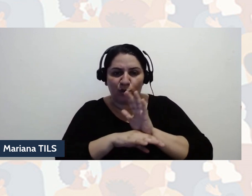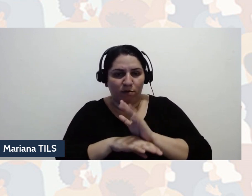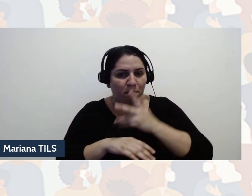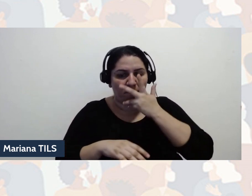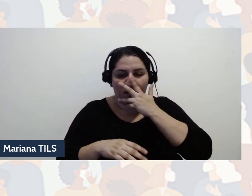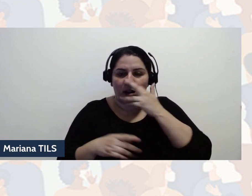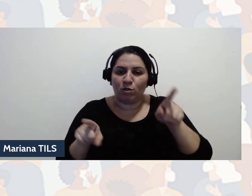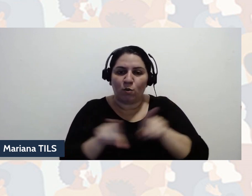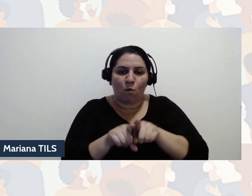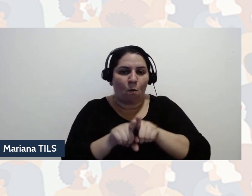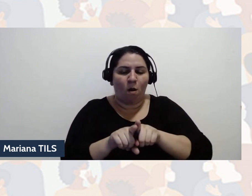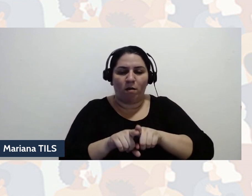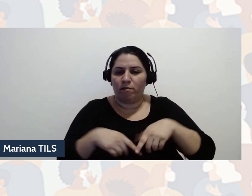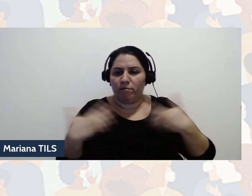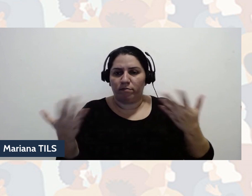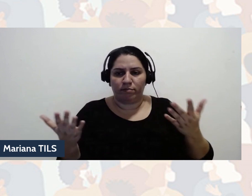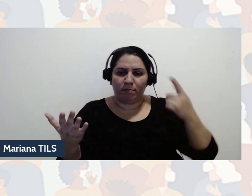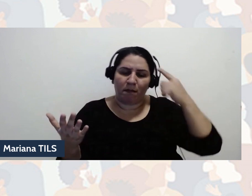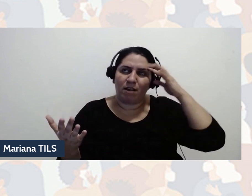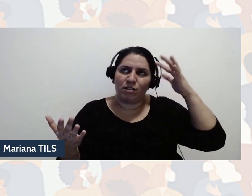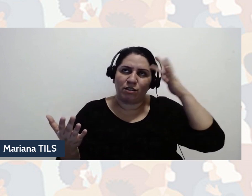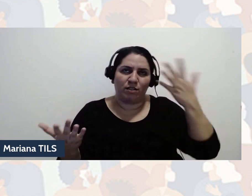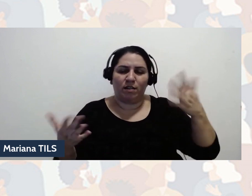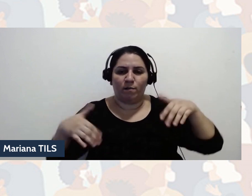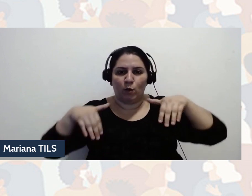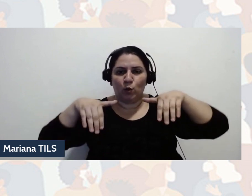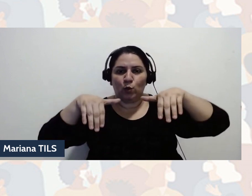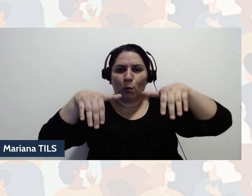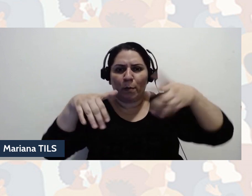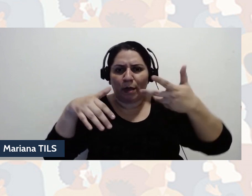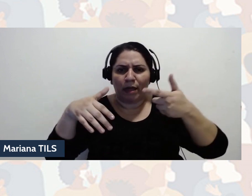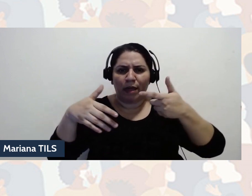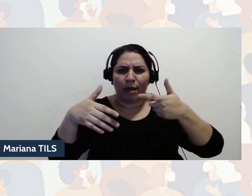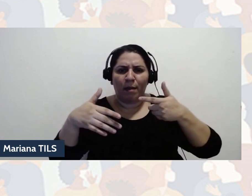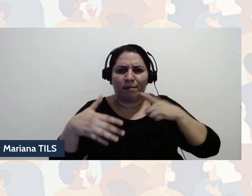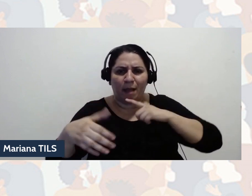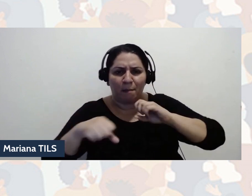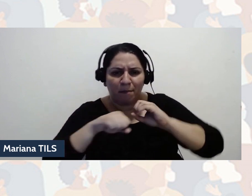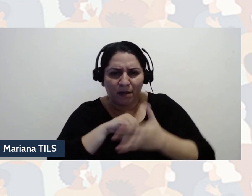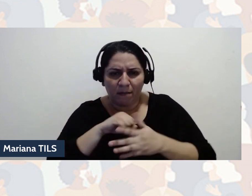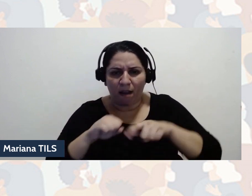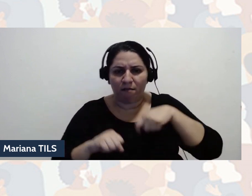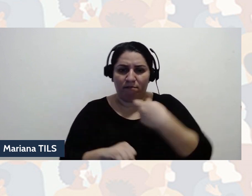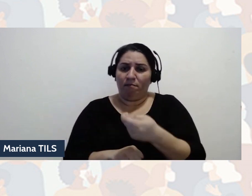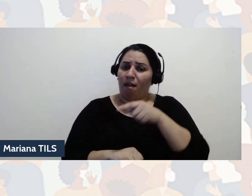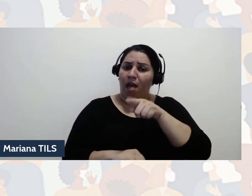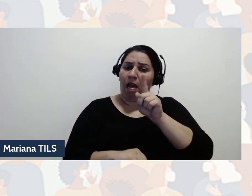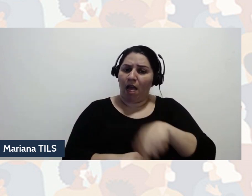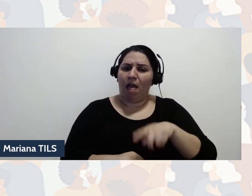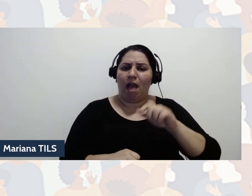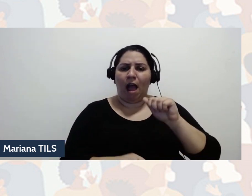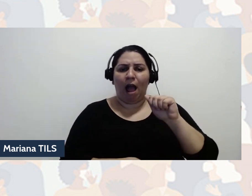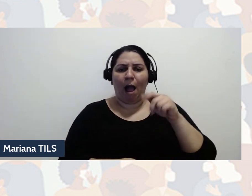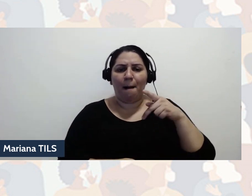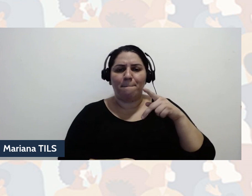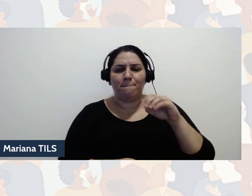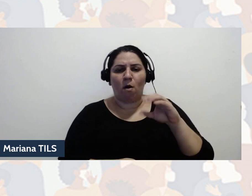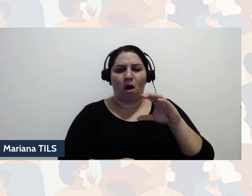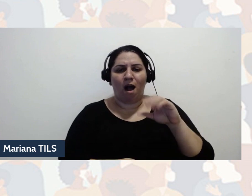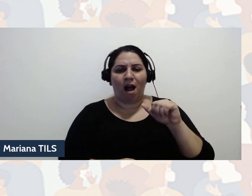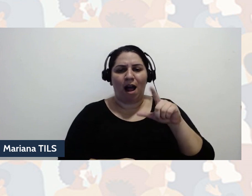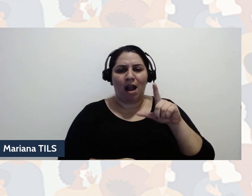pós-apocalíptico. Então, obras com zumbis ou pandemias geralmente são vistas como pós-apocalípticas. Mas um